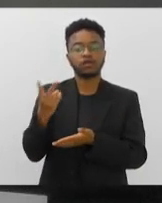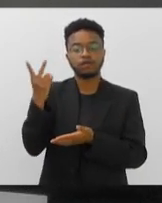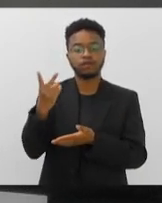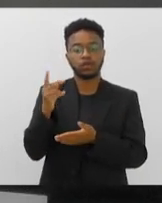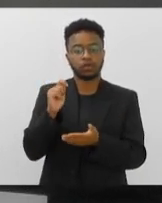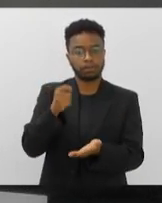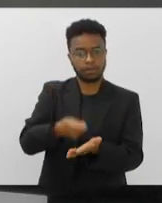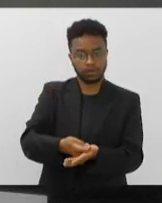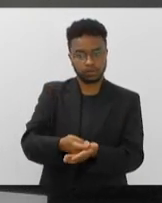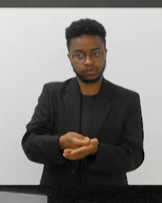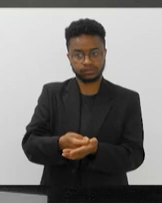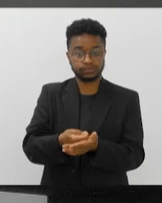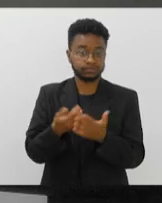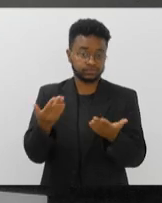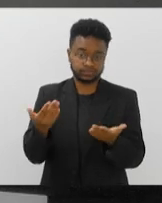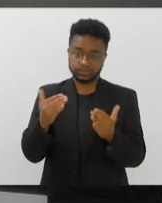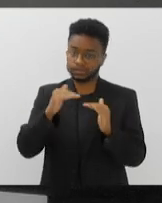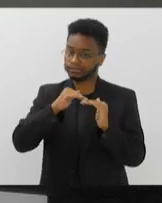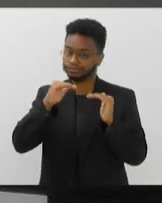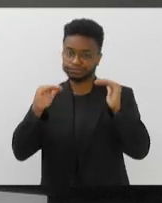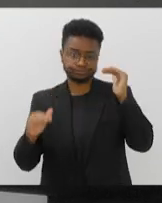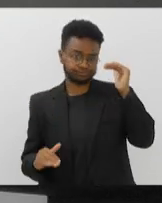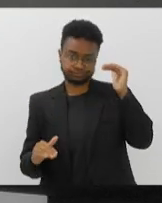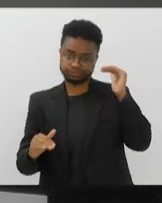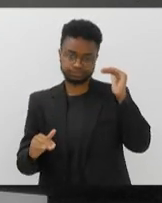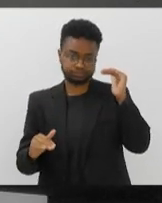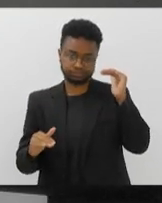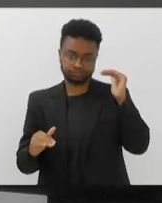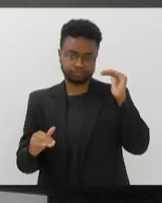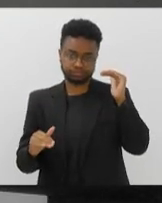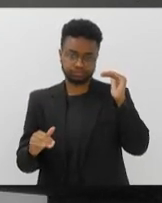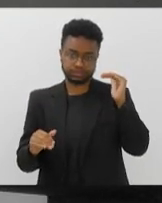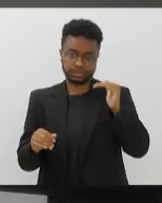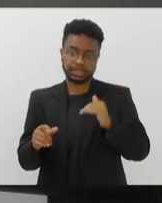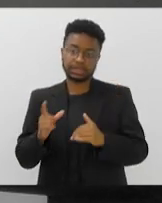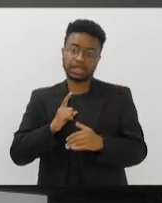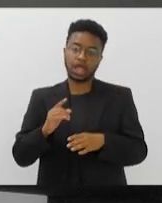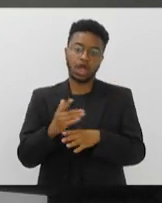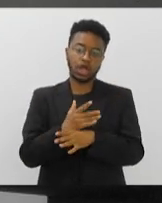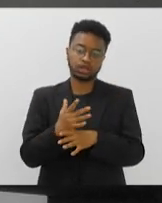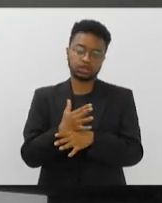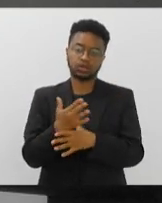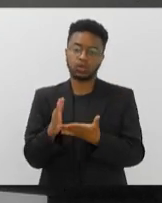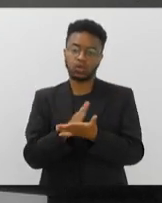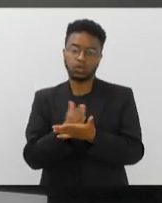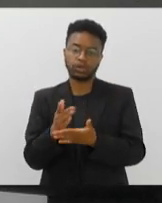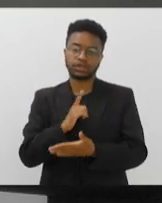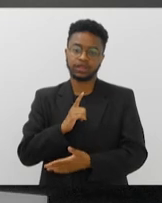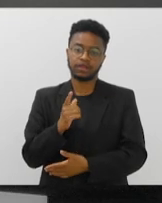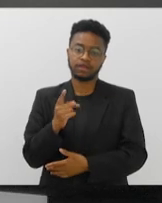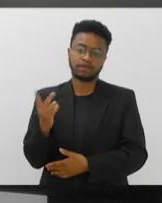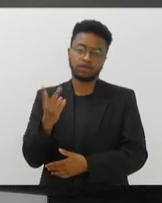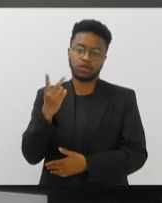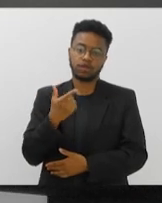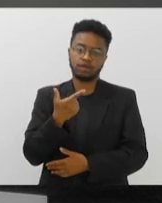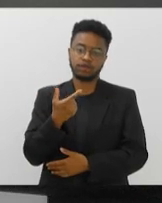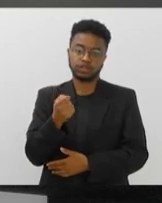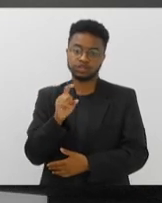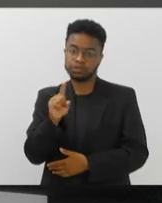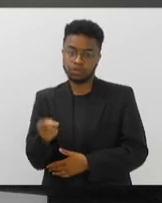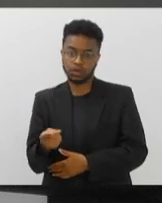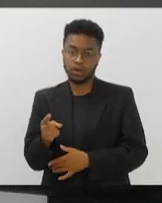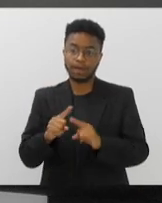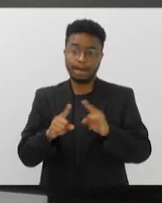e era absurdo seu Sérgio era absurdo assim você viê municípios com R 20.000 de valor real de doação valor